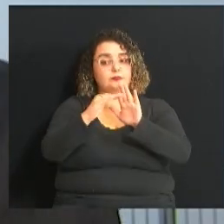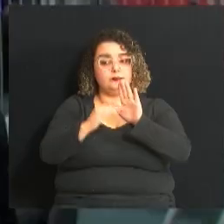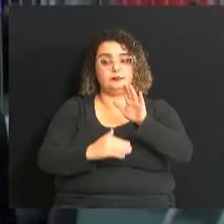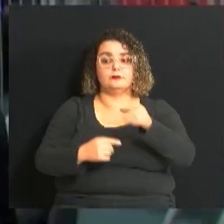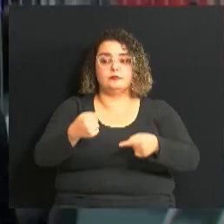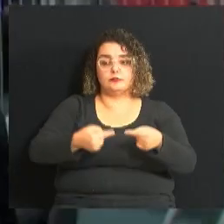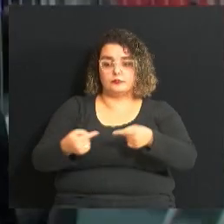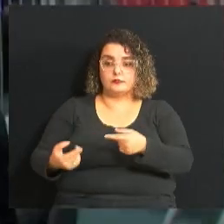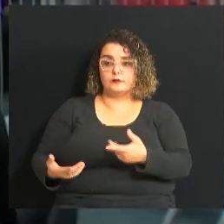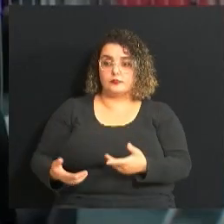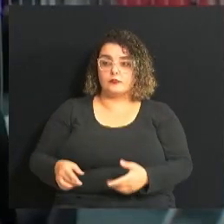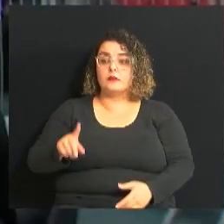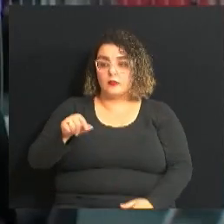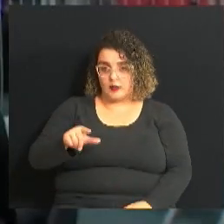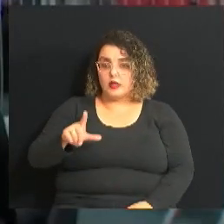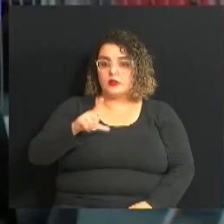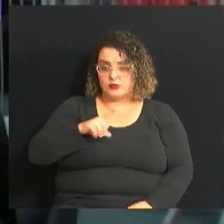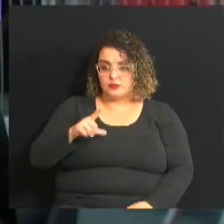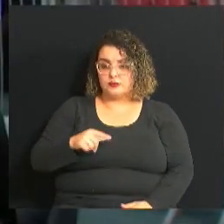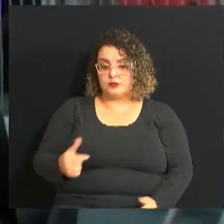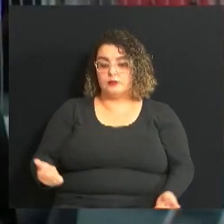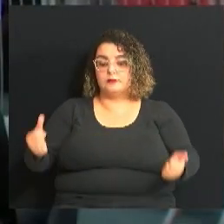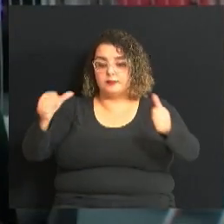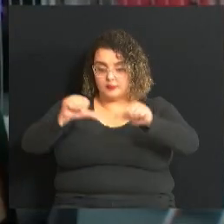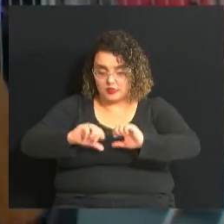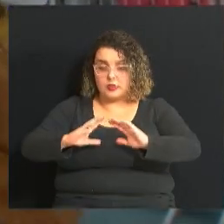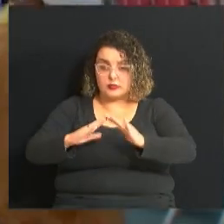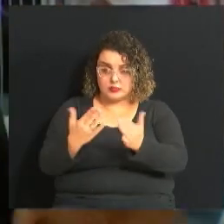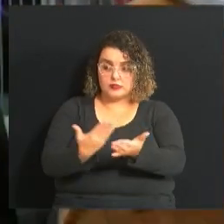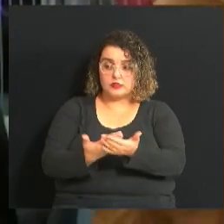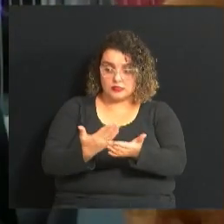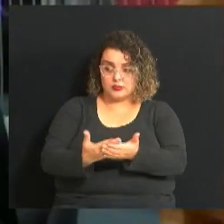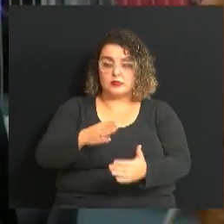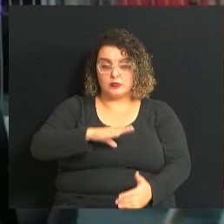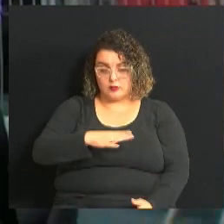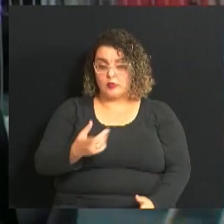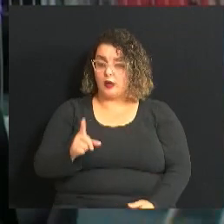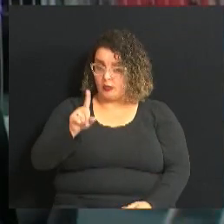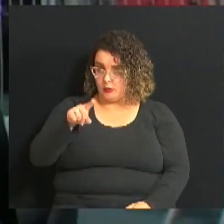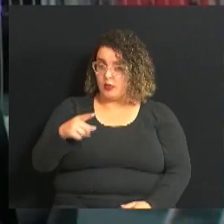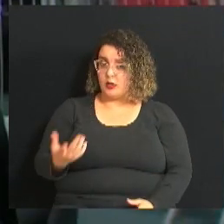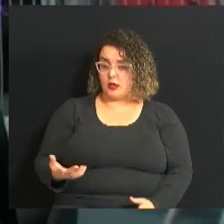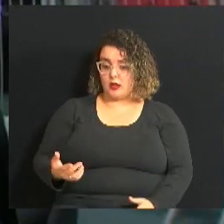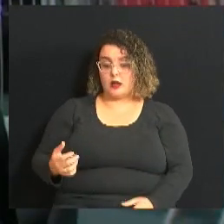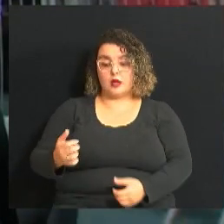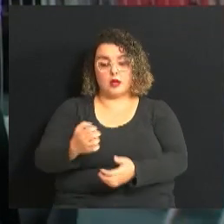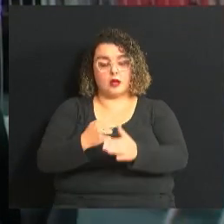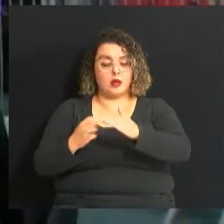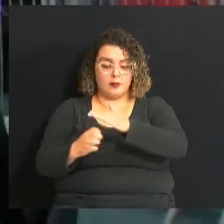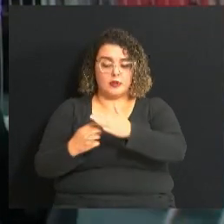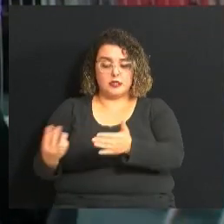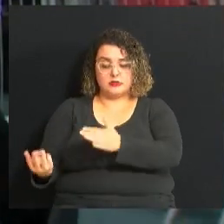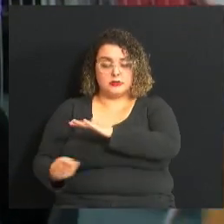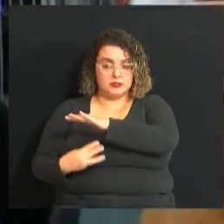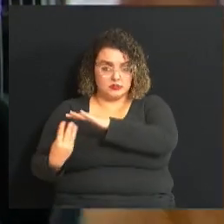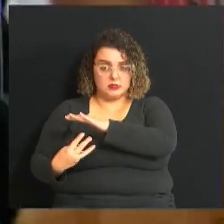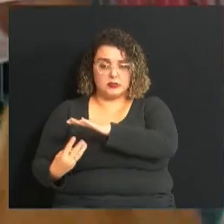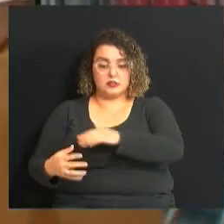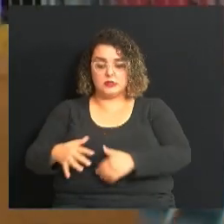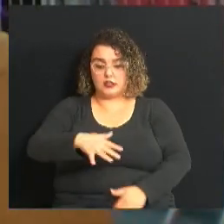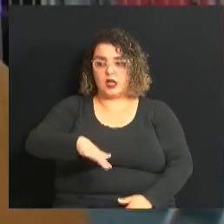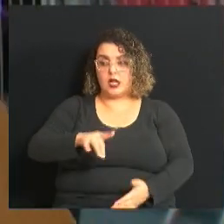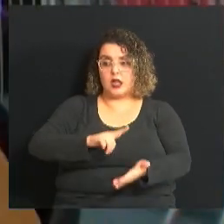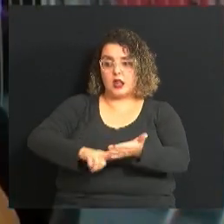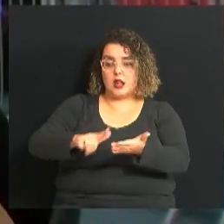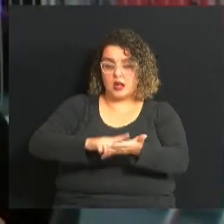na comissão que nós tiramos uma crise na Educação Municipal por conta disso empresas terceirizadas principalmente na hora da limpeza e